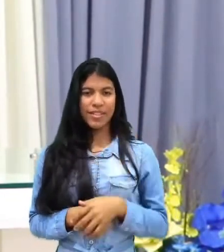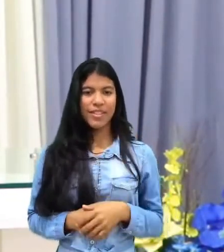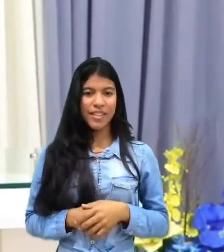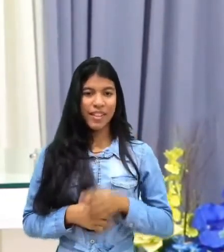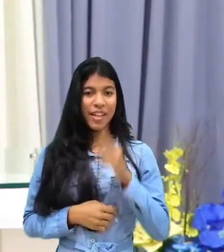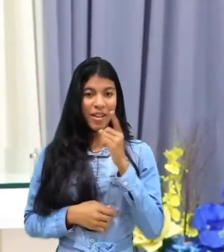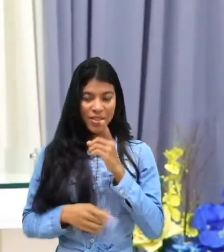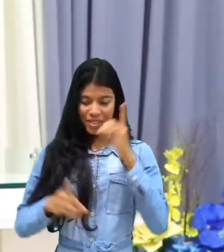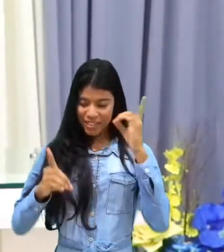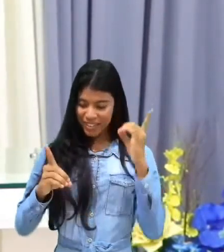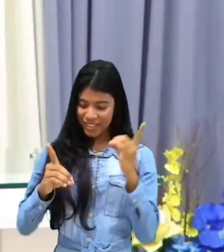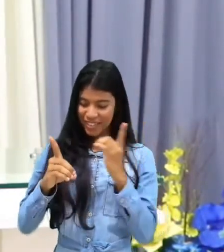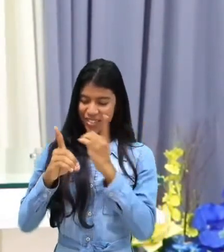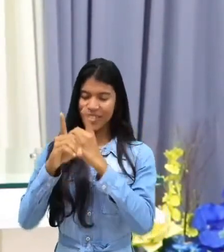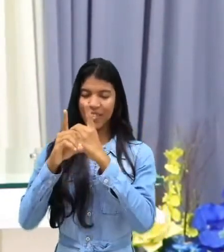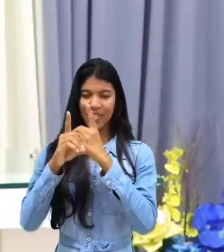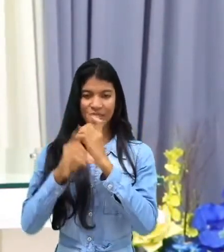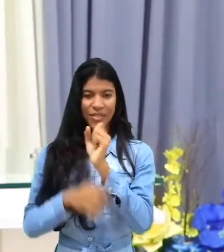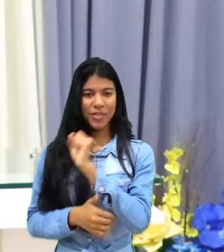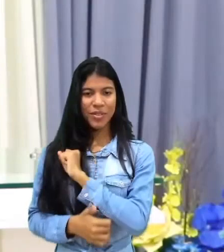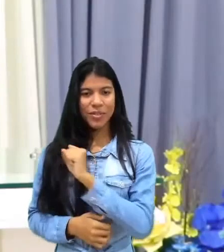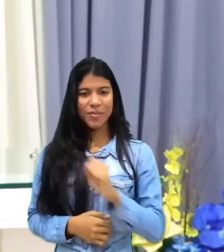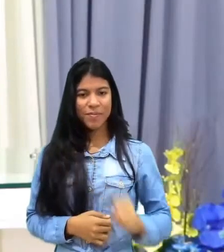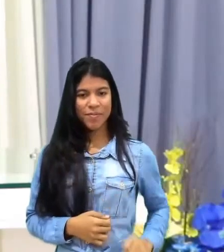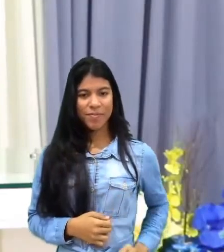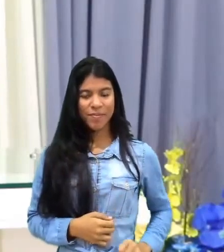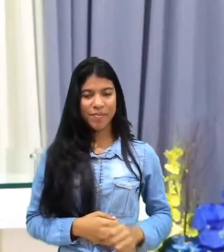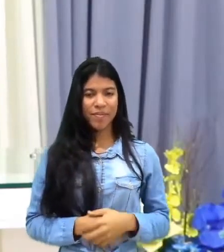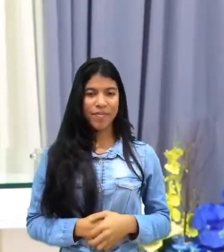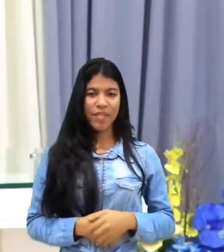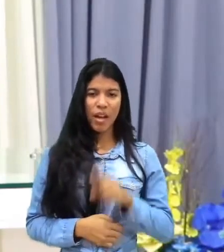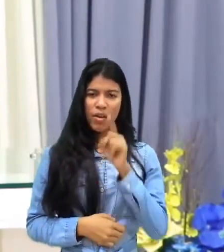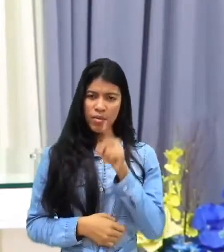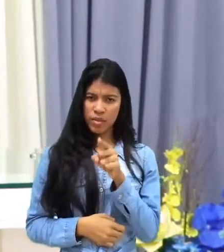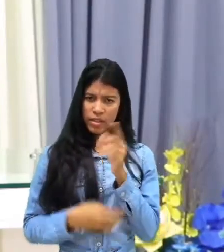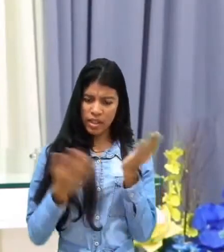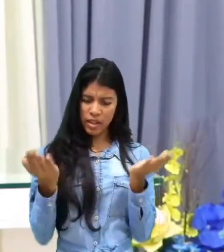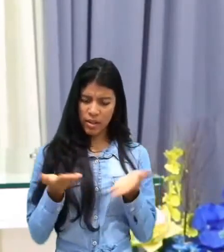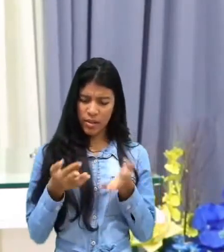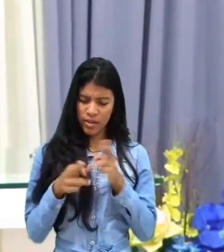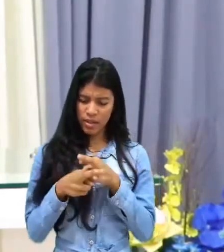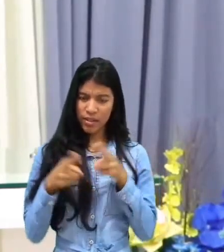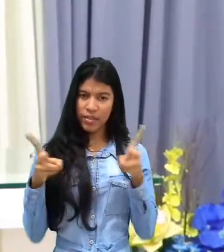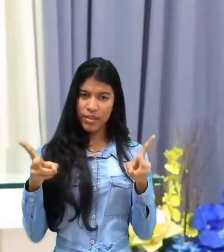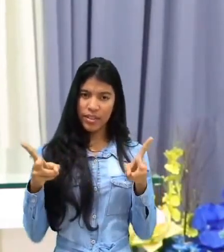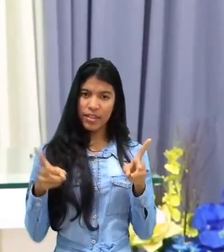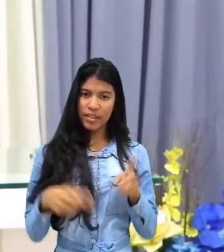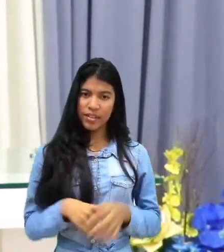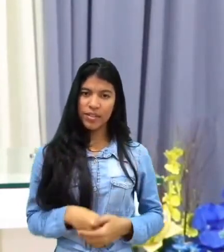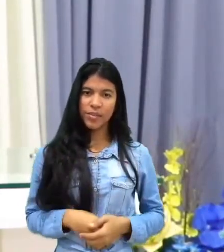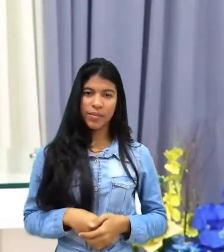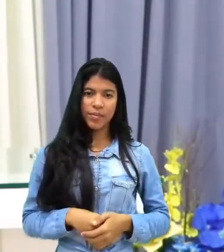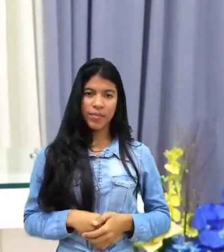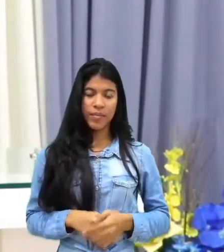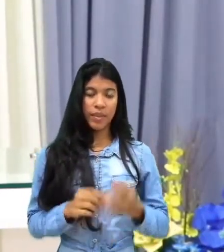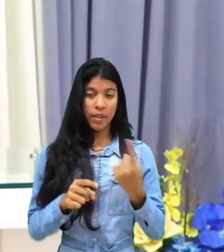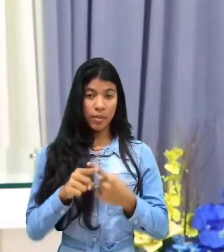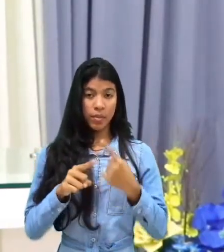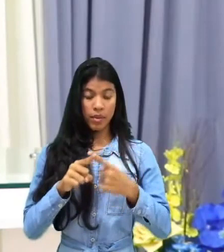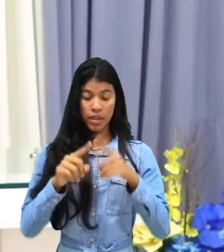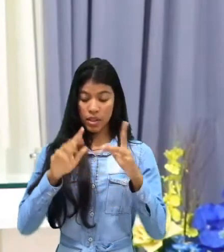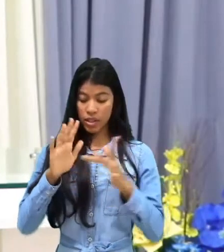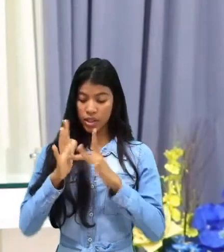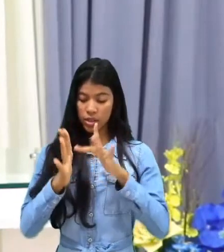Senhor. Então você não é mais o mesmo que era antes. Você agora é diferente. Jesus, ele